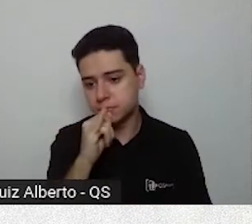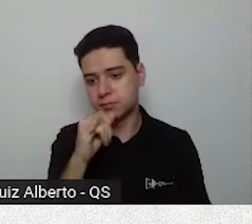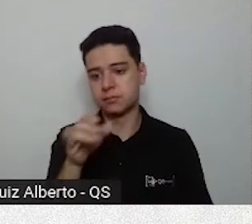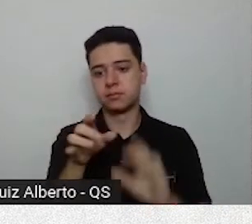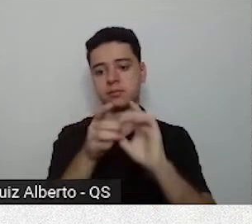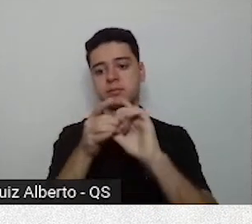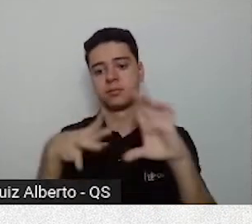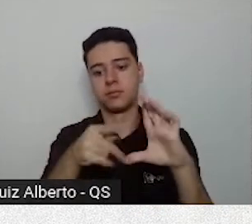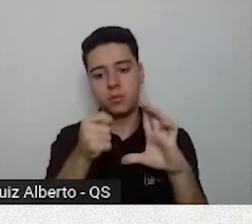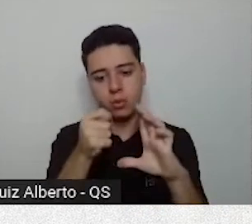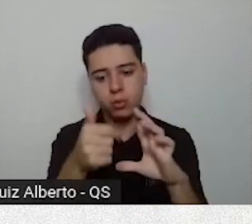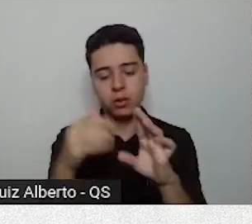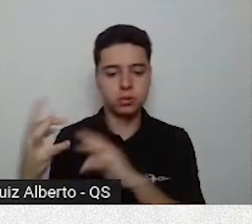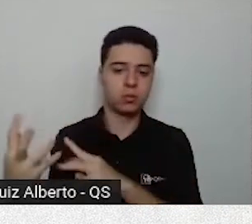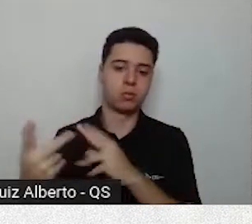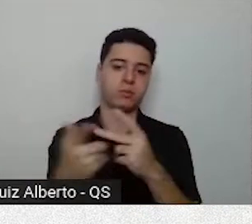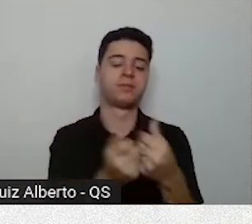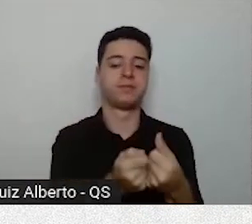o pigmento, tá vendo? Então ela